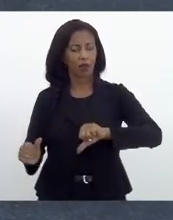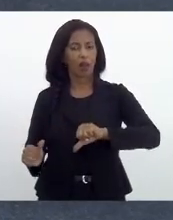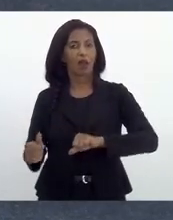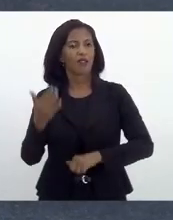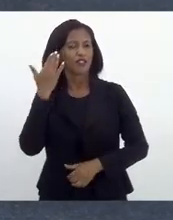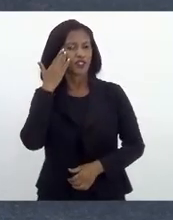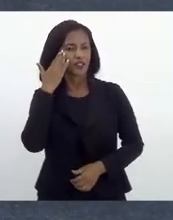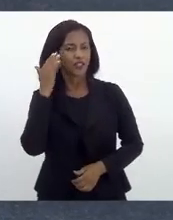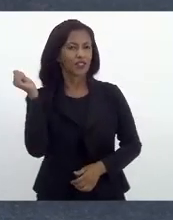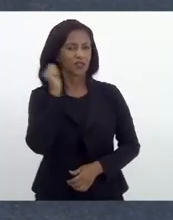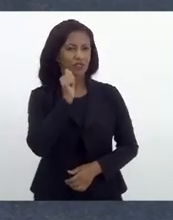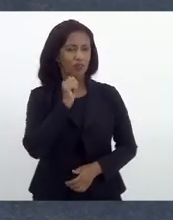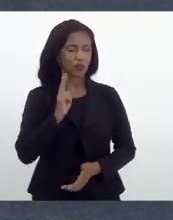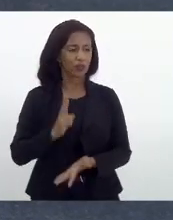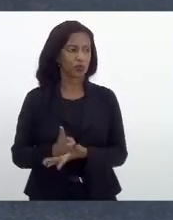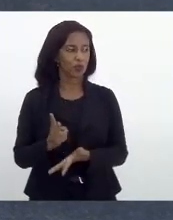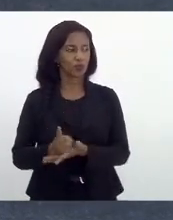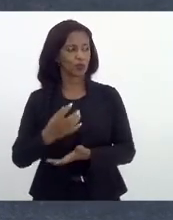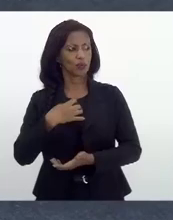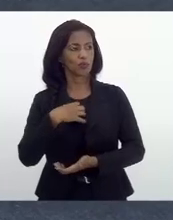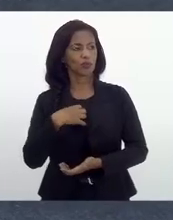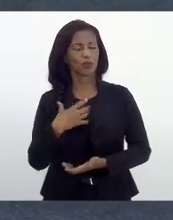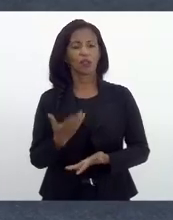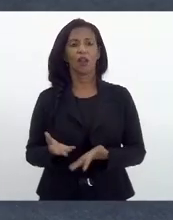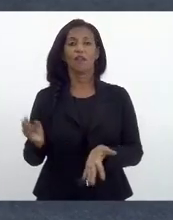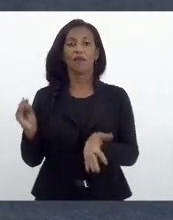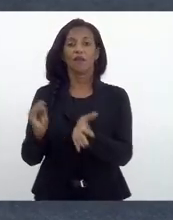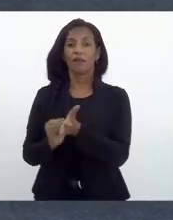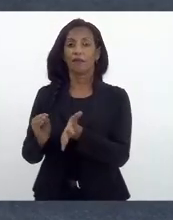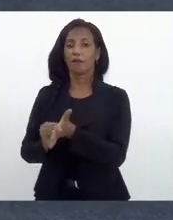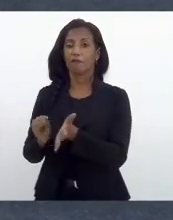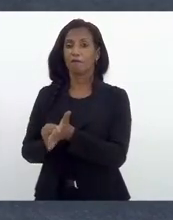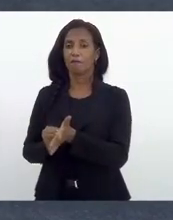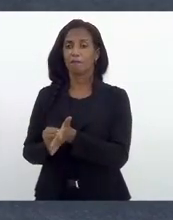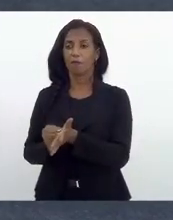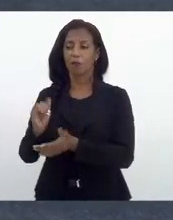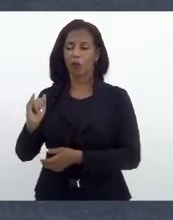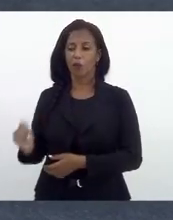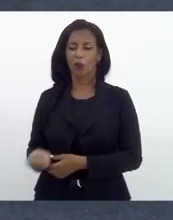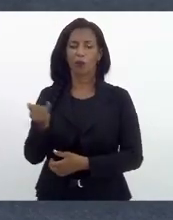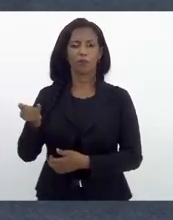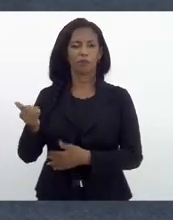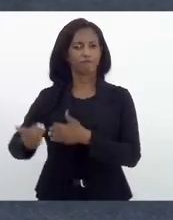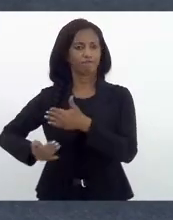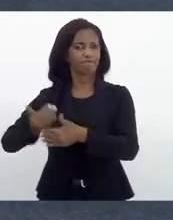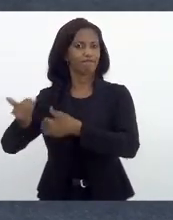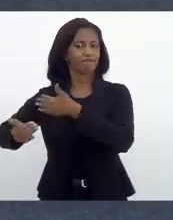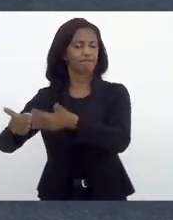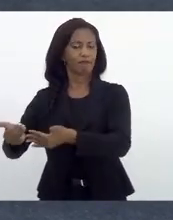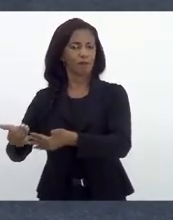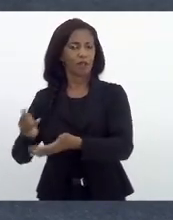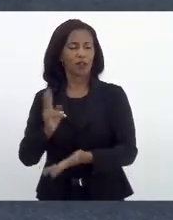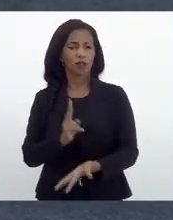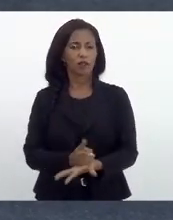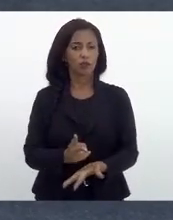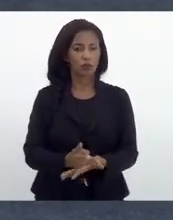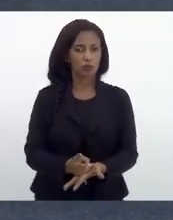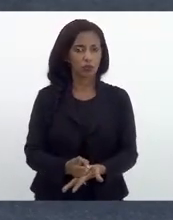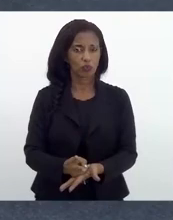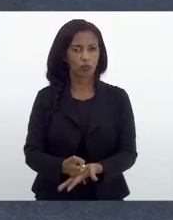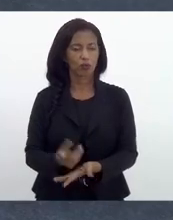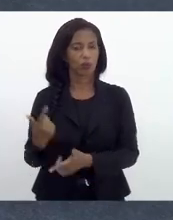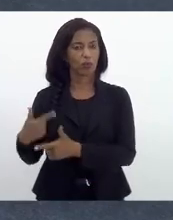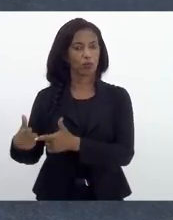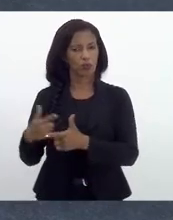continuam sendo desprivilegiadas nesse processo elas continuam aí com a